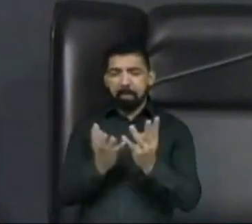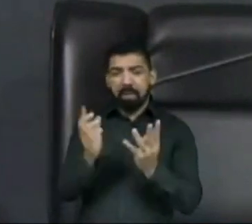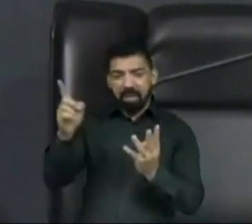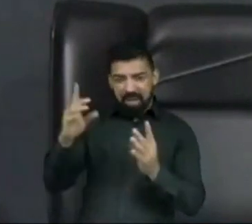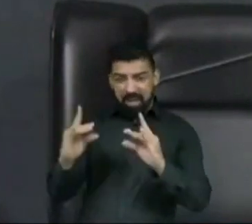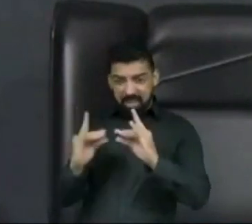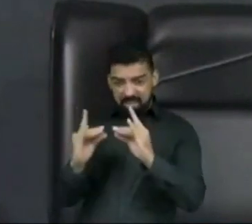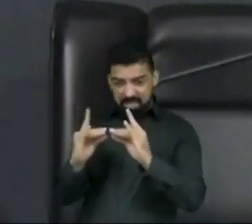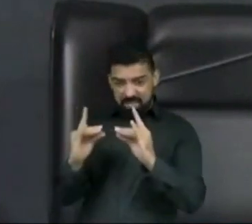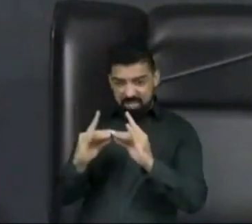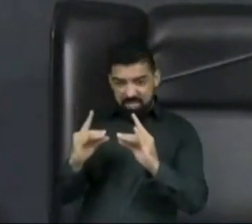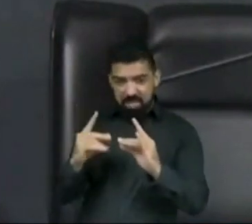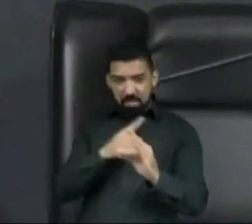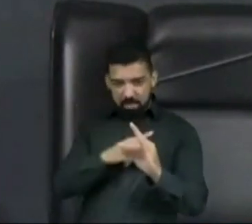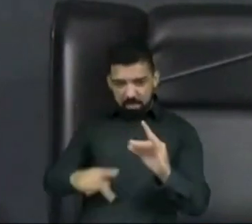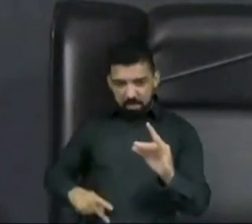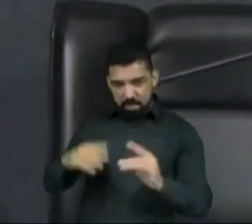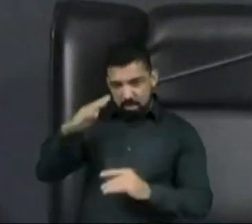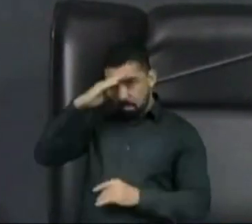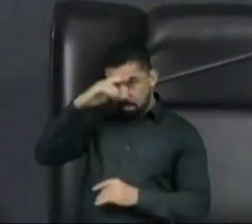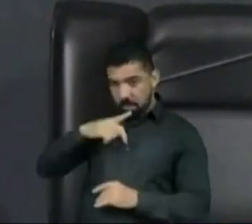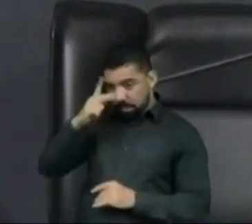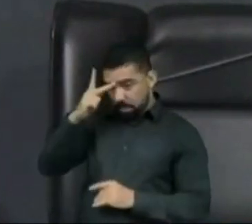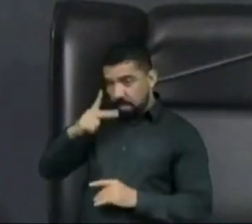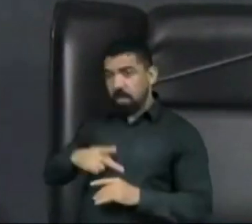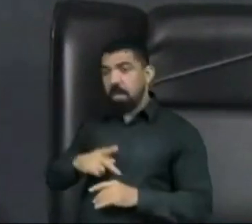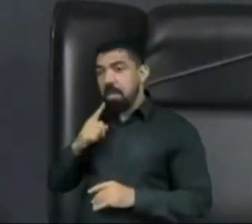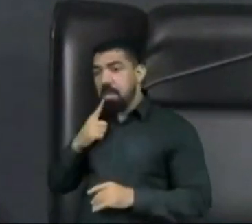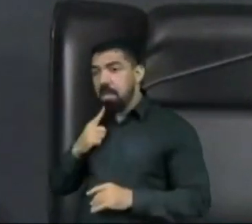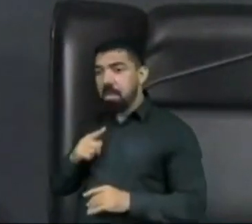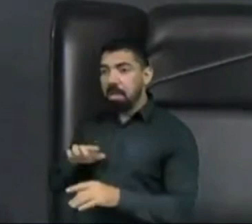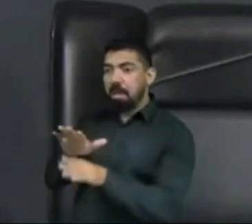a lógica do fake news, deputado Messias.